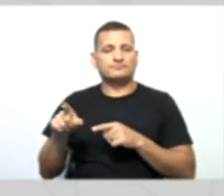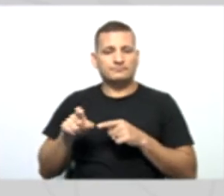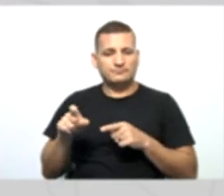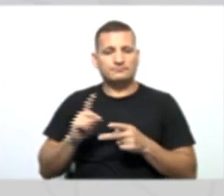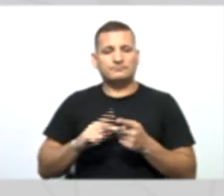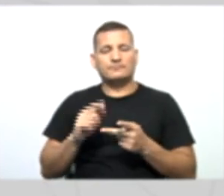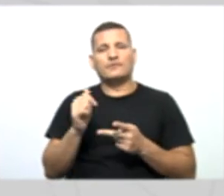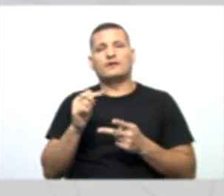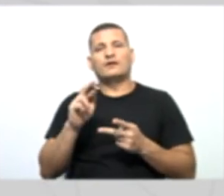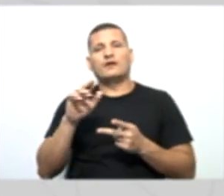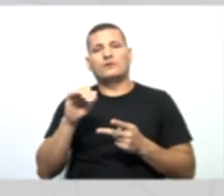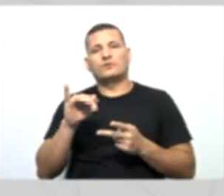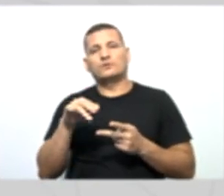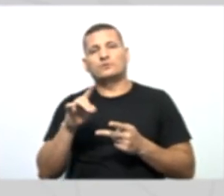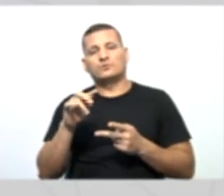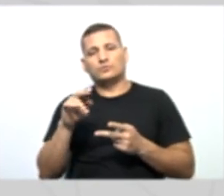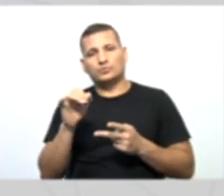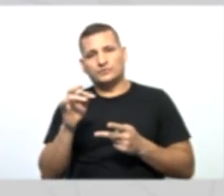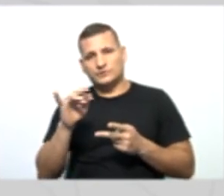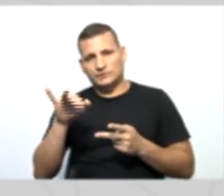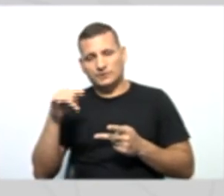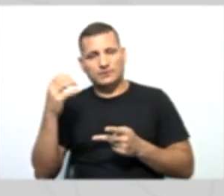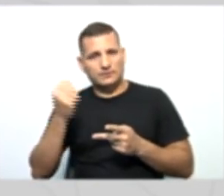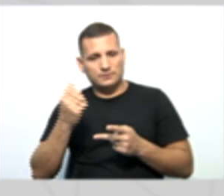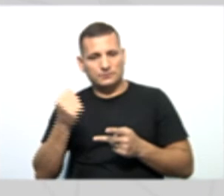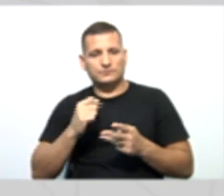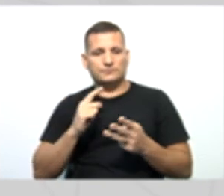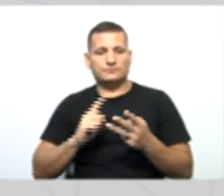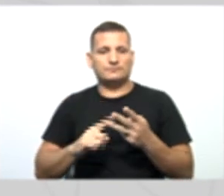de beneficiamento do leite,